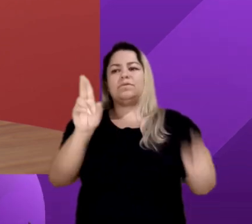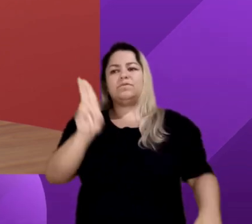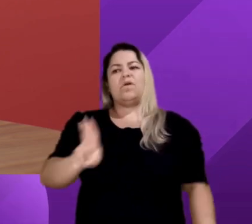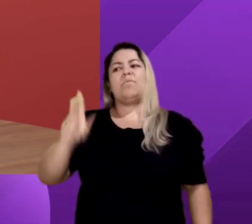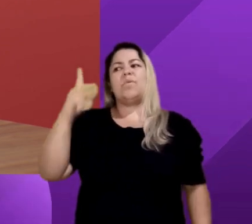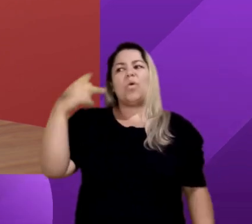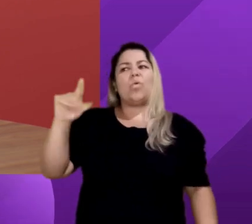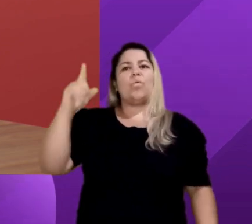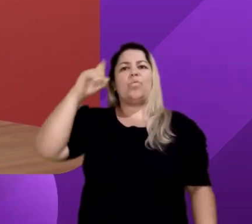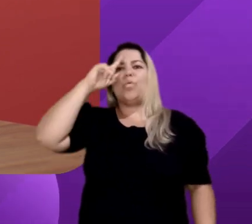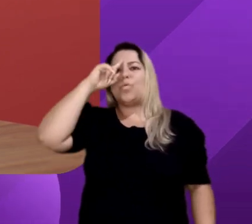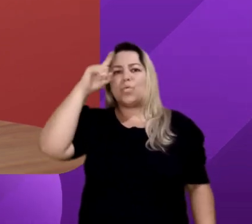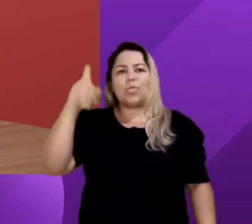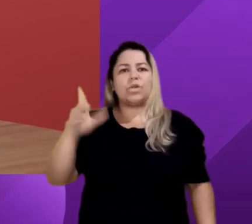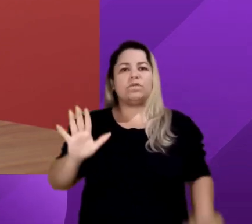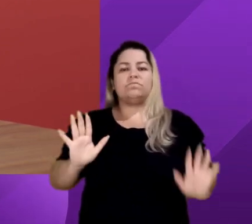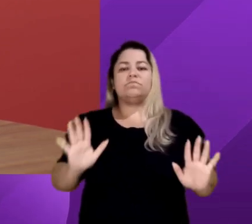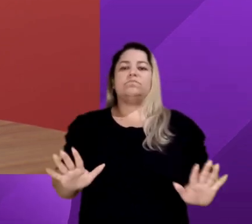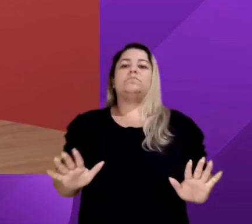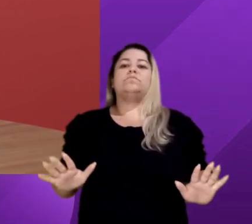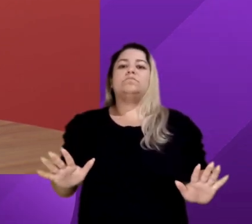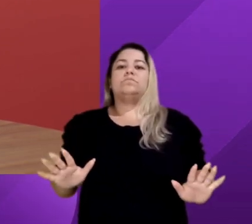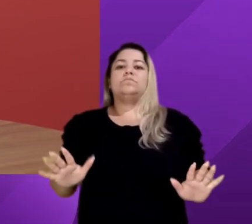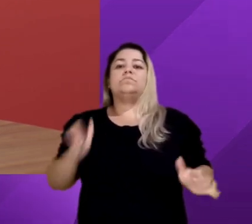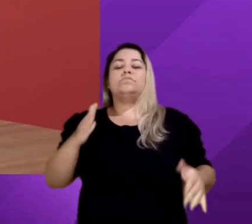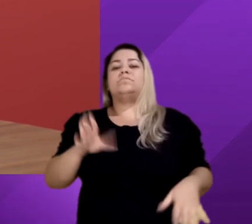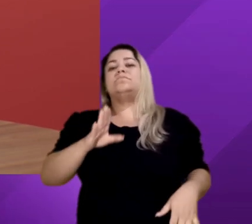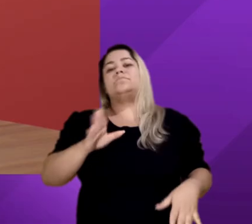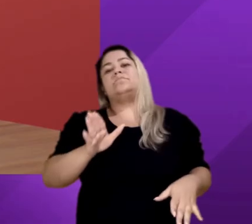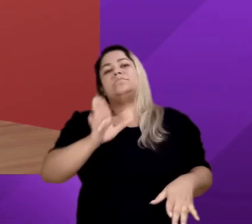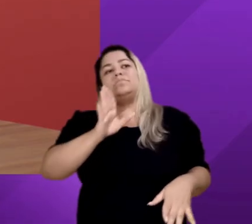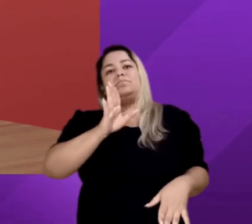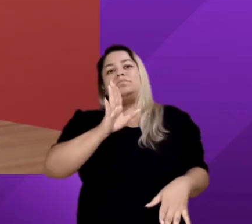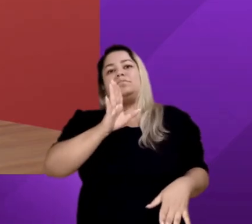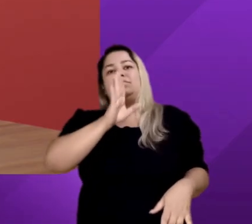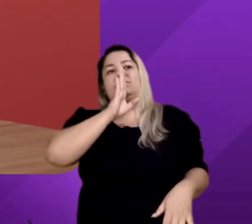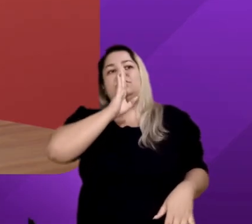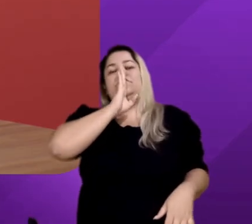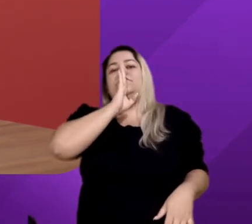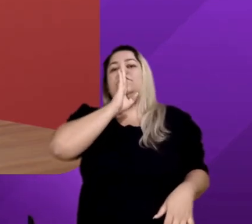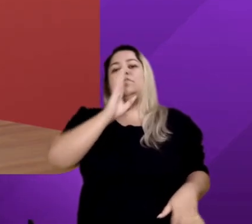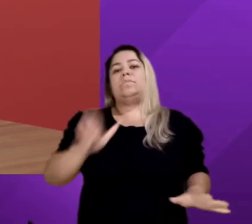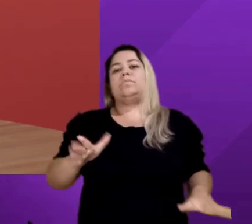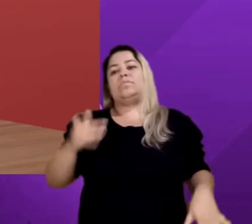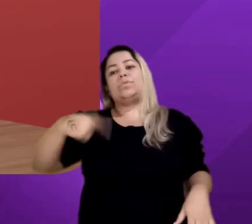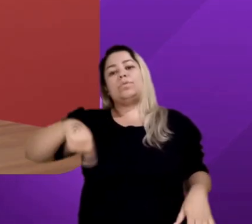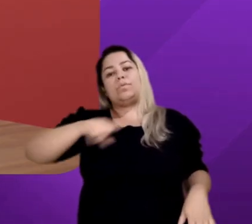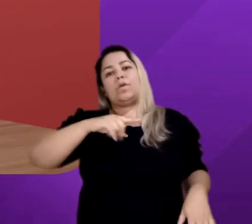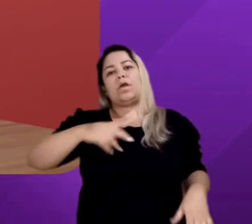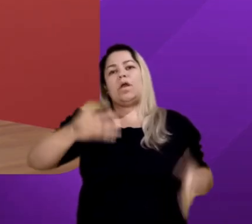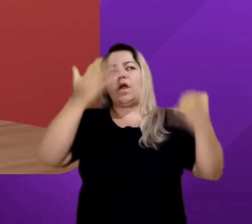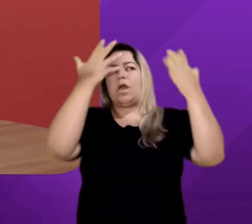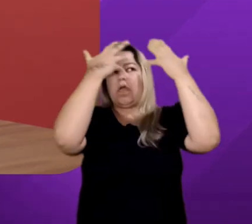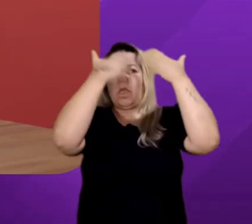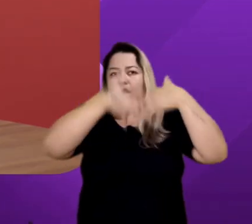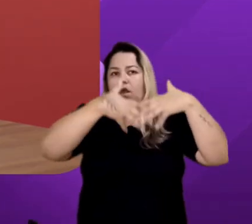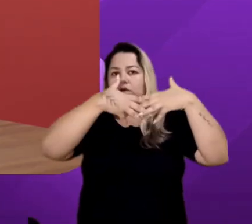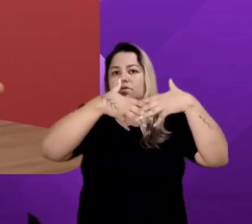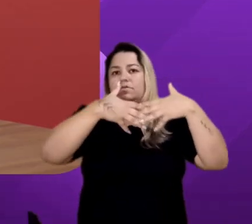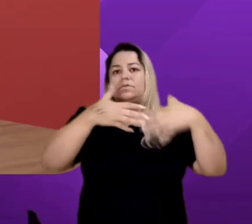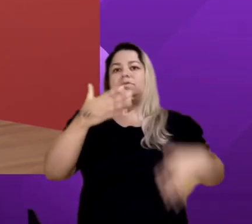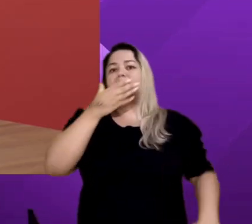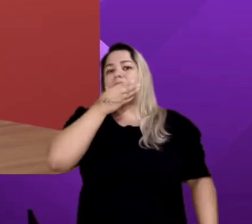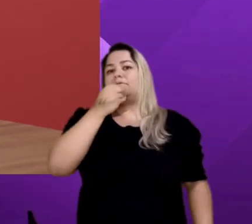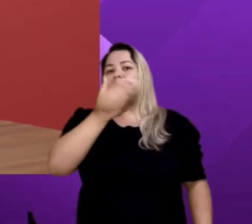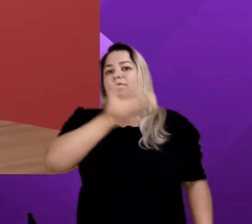é bom. E também quando interrompem a gente, né? A gente está no meio de um raciocínio e aí os companheiros já colocam, não, mas também você